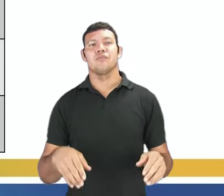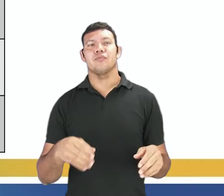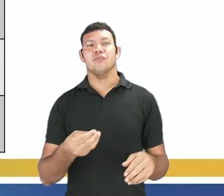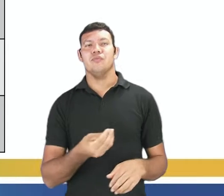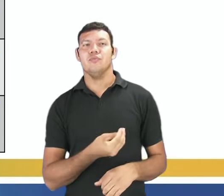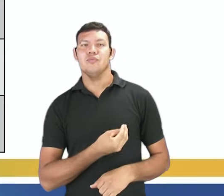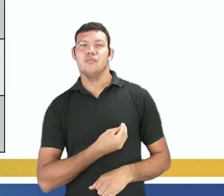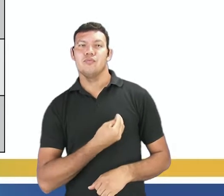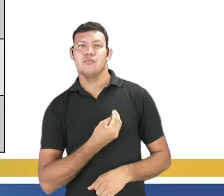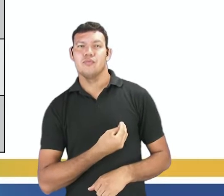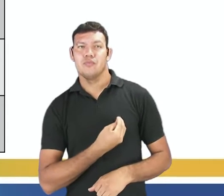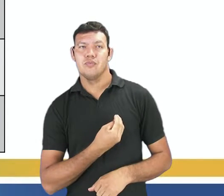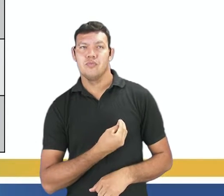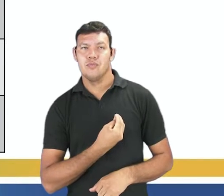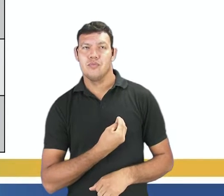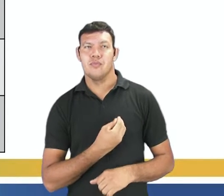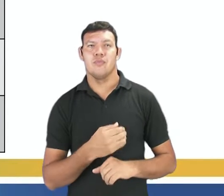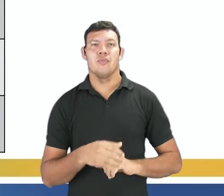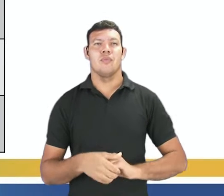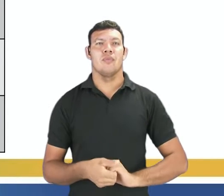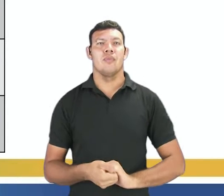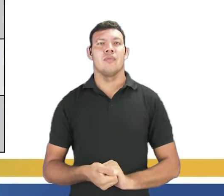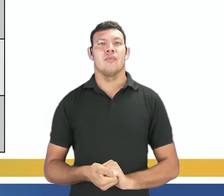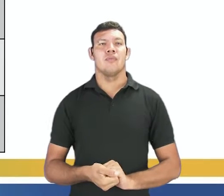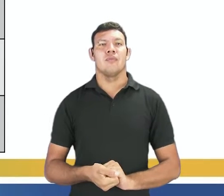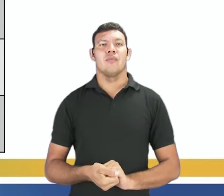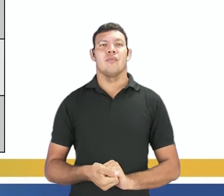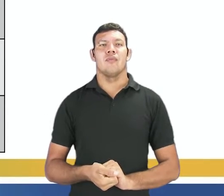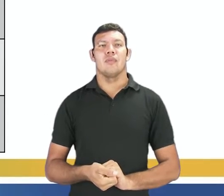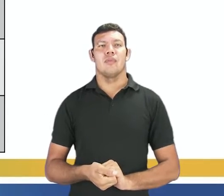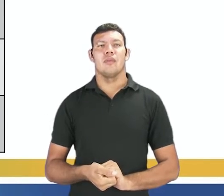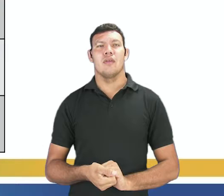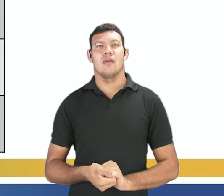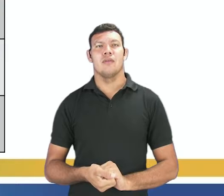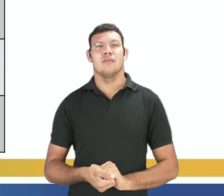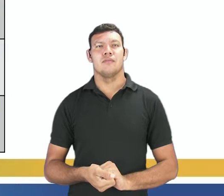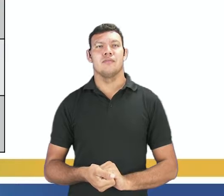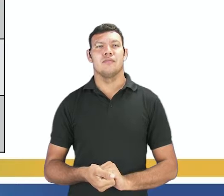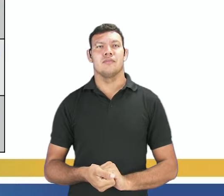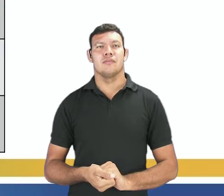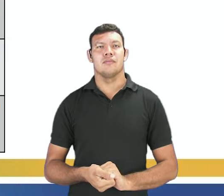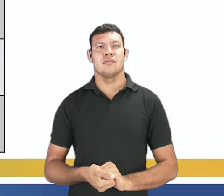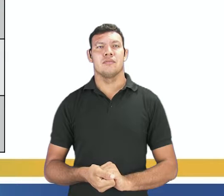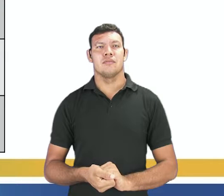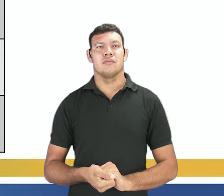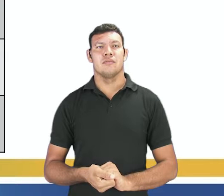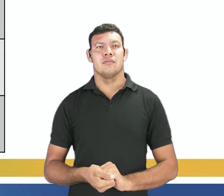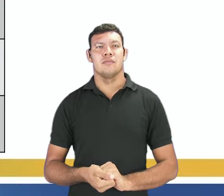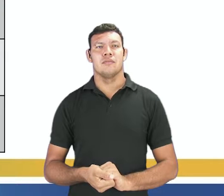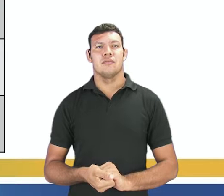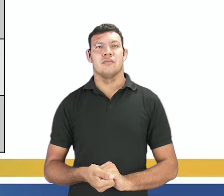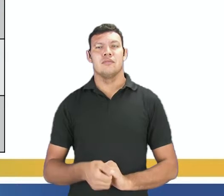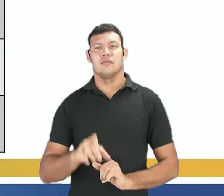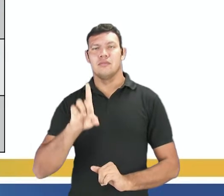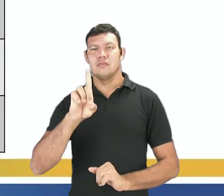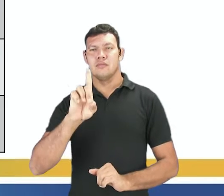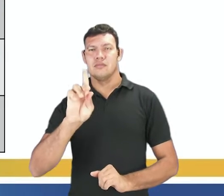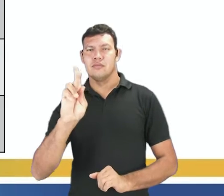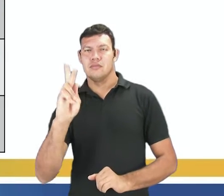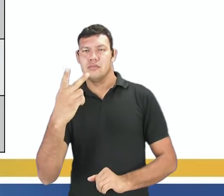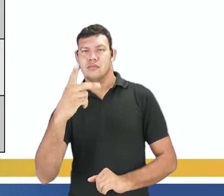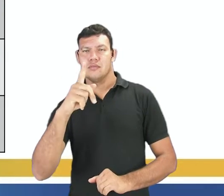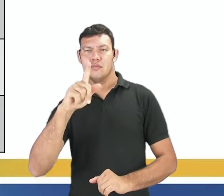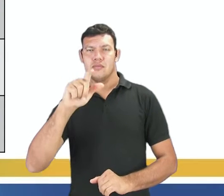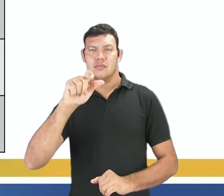past perfect. Usa uma estrutura parecida com present perfect, mas ao invés de have or has, nós temos o had